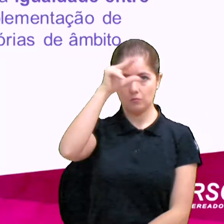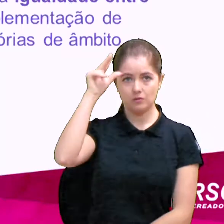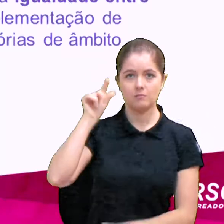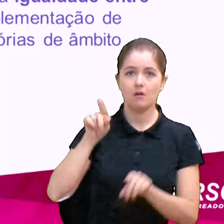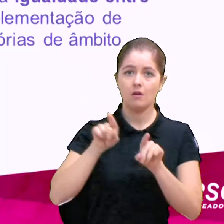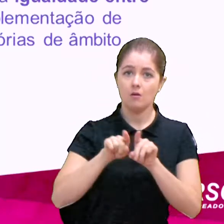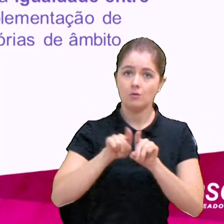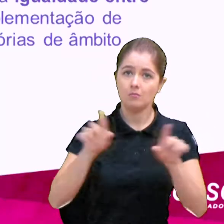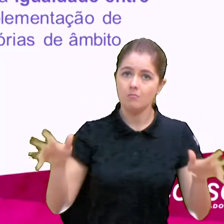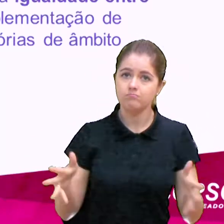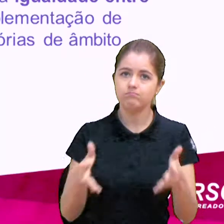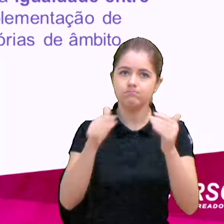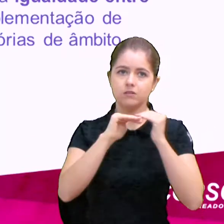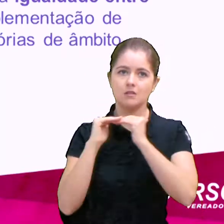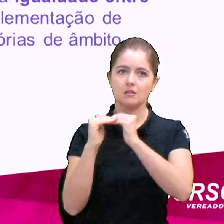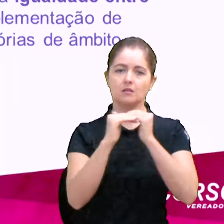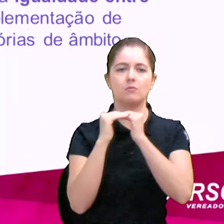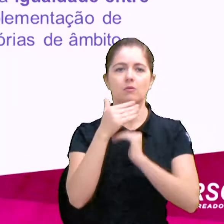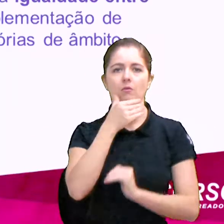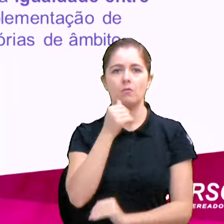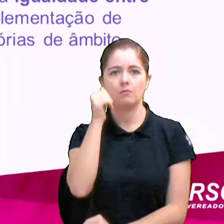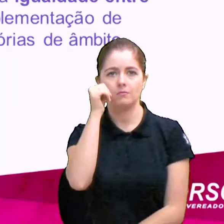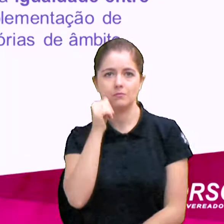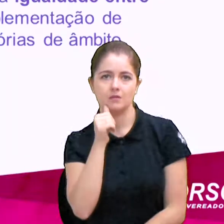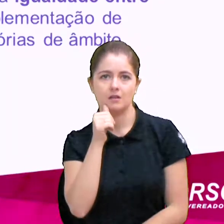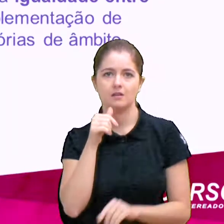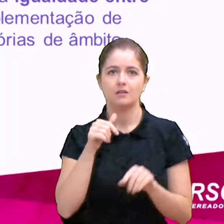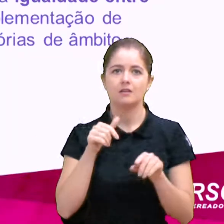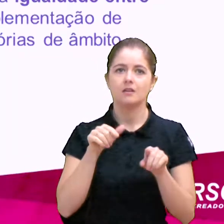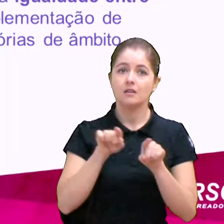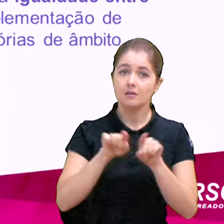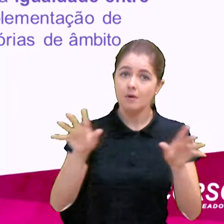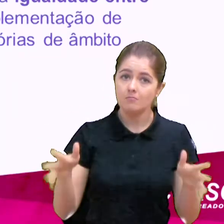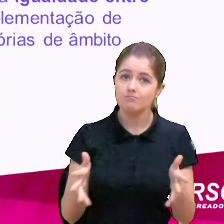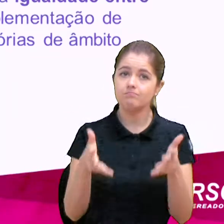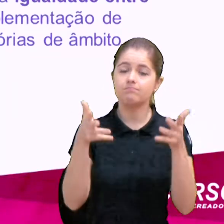de campanhas educativas e antidiscriminatórias